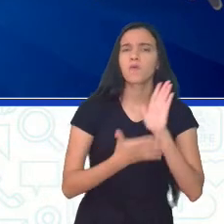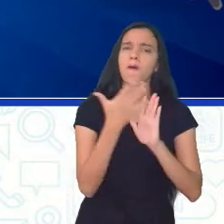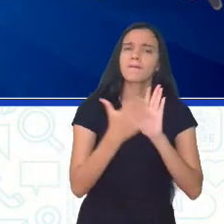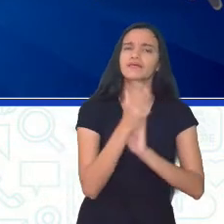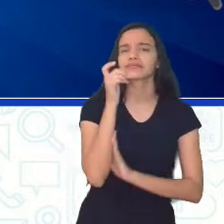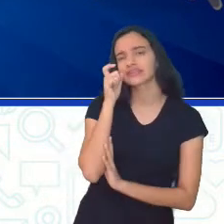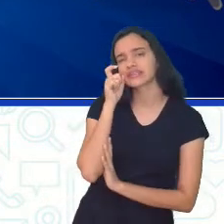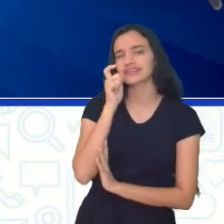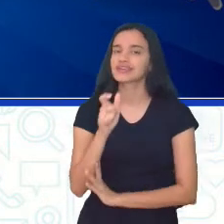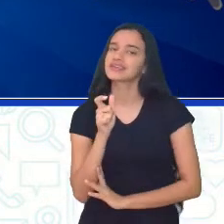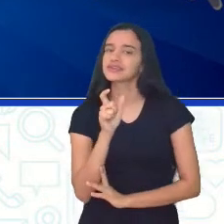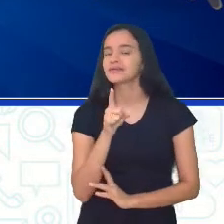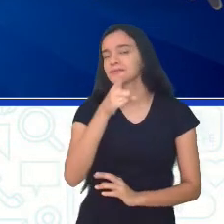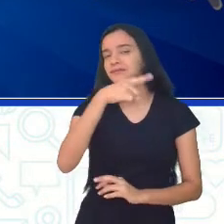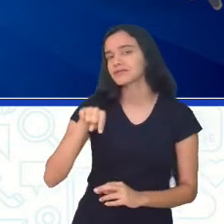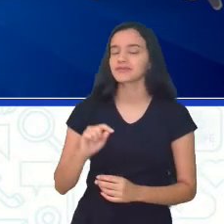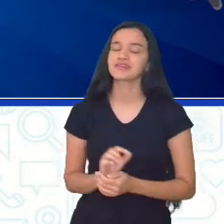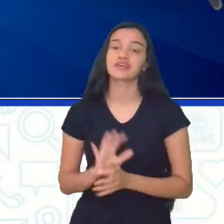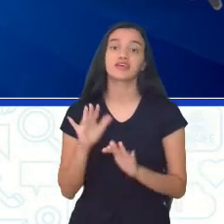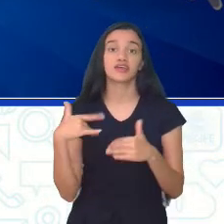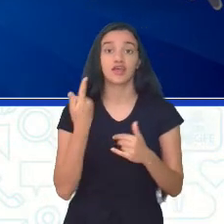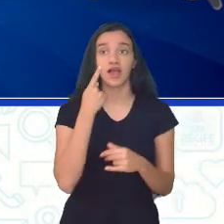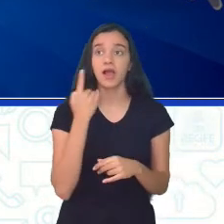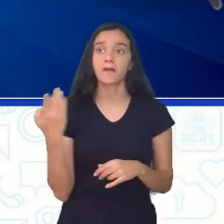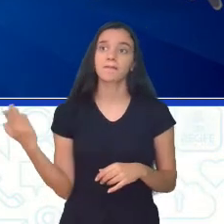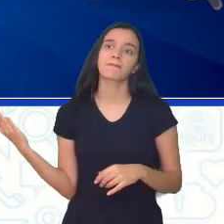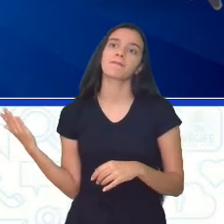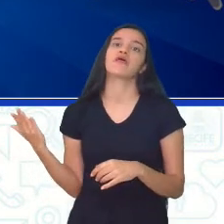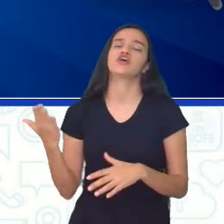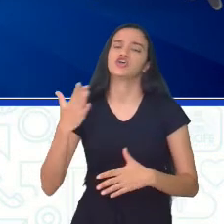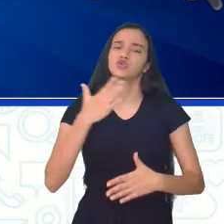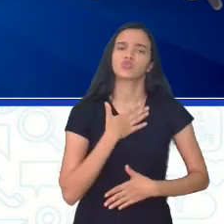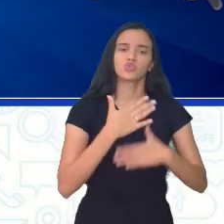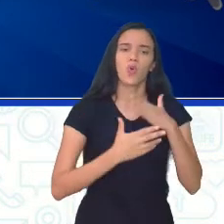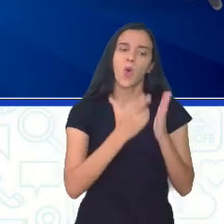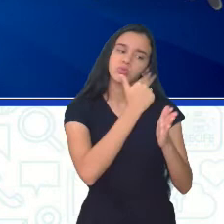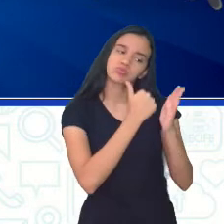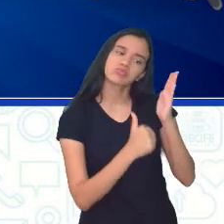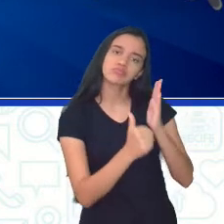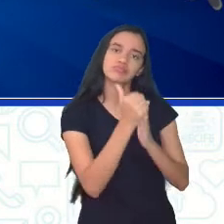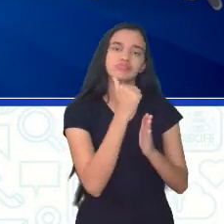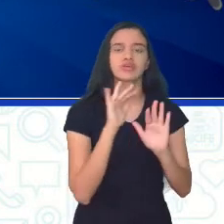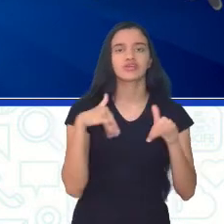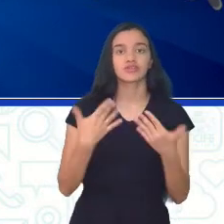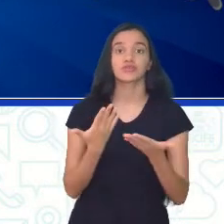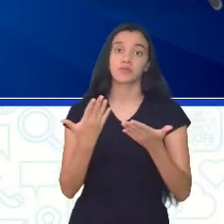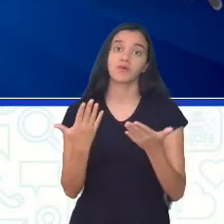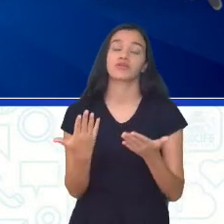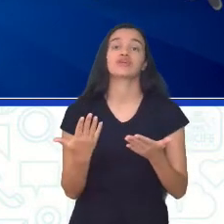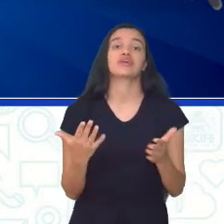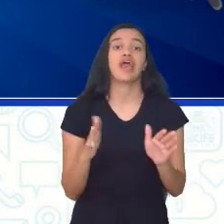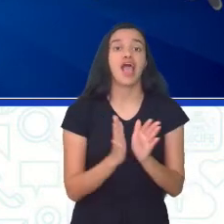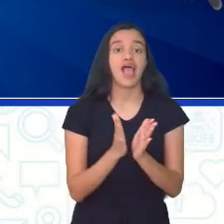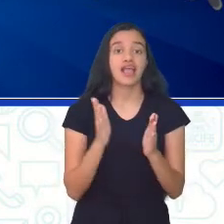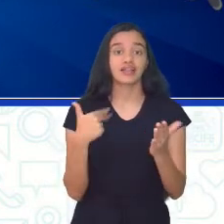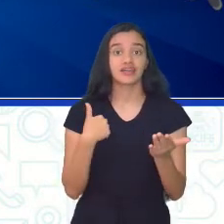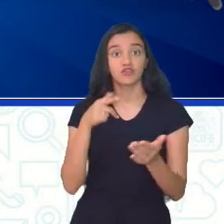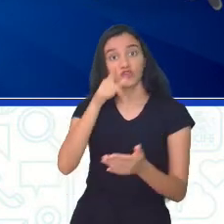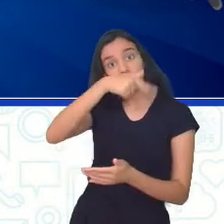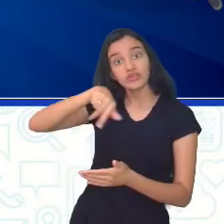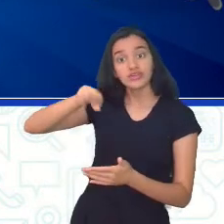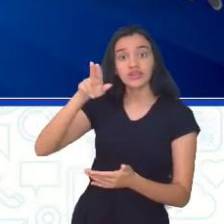bem interessante para vocês. Coloquei esse esquema do corpo, né? Que vocês podem deitar no chão e alguém